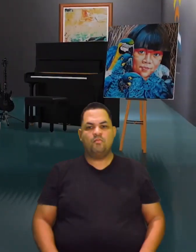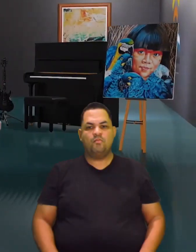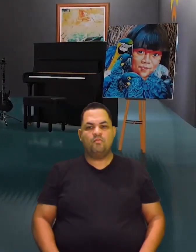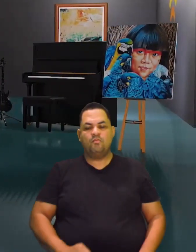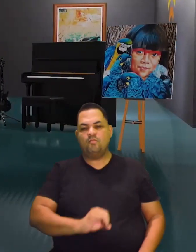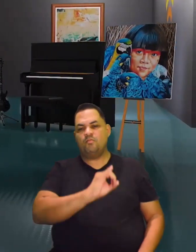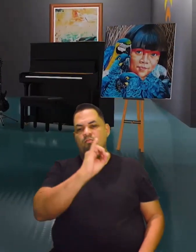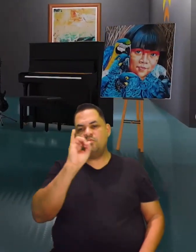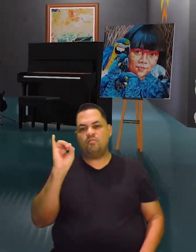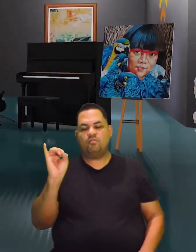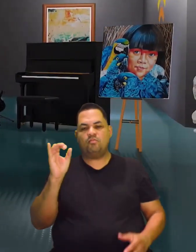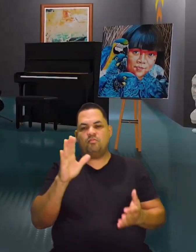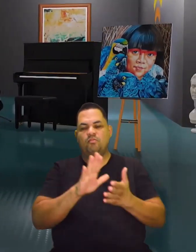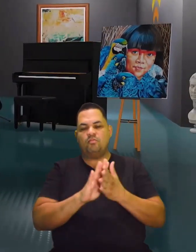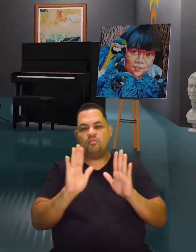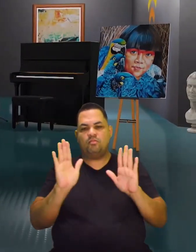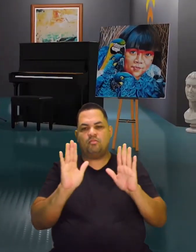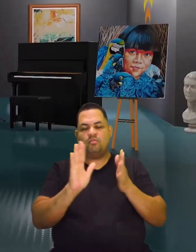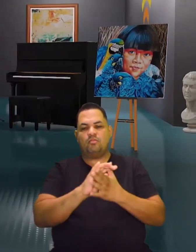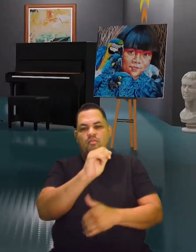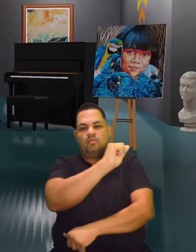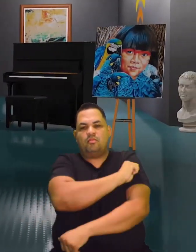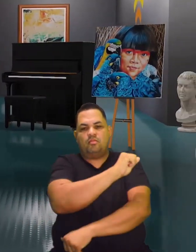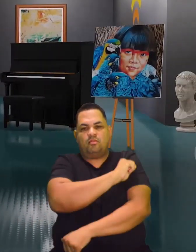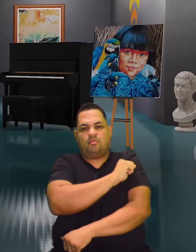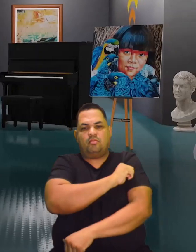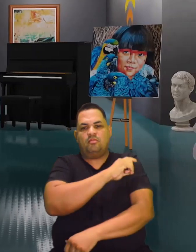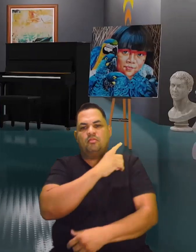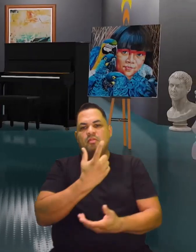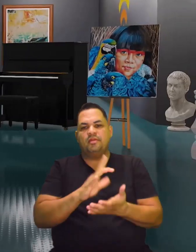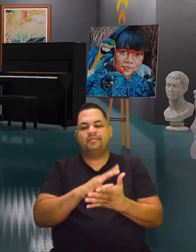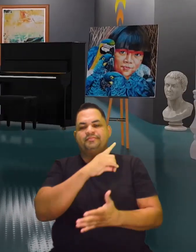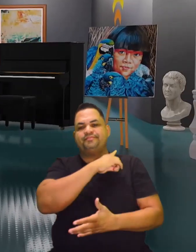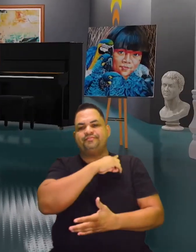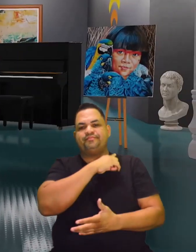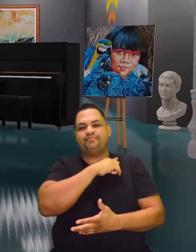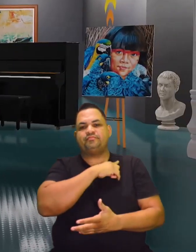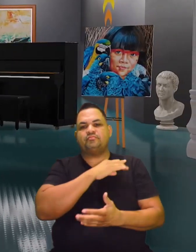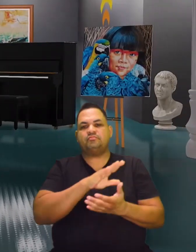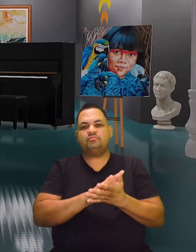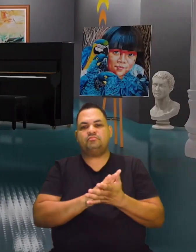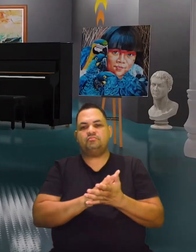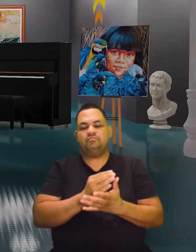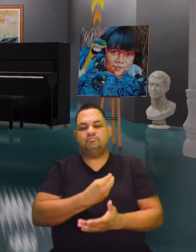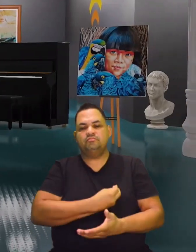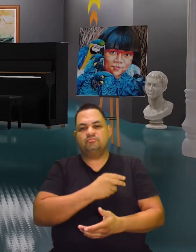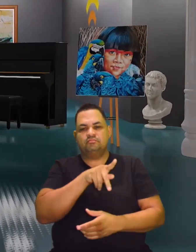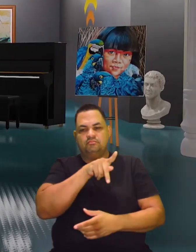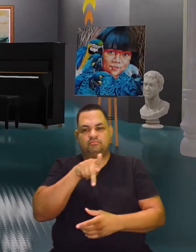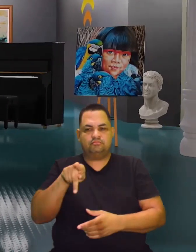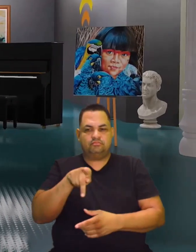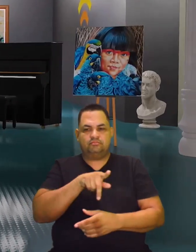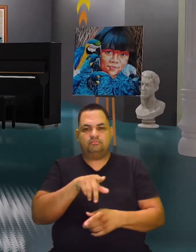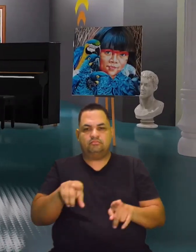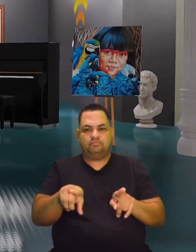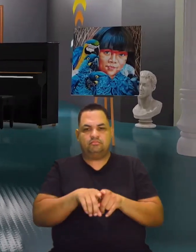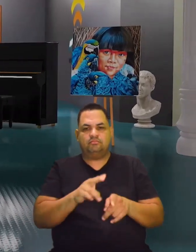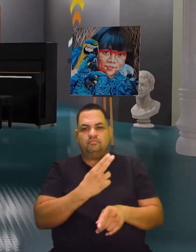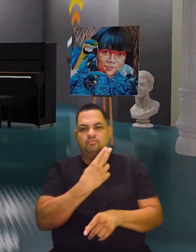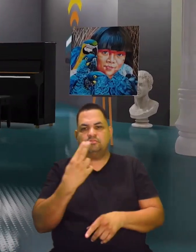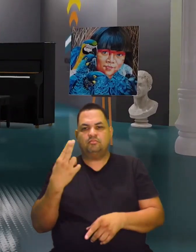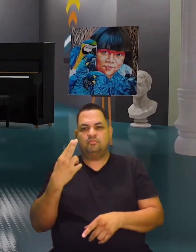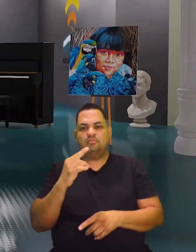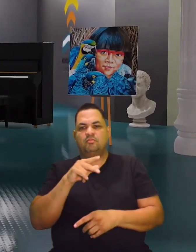Olá, queridos estudantes do primeiro ano, professor presencial. Tudo bem com vocês? Eu sou a professora Lidiana da